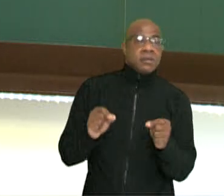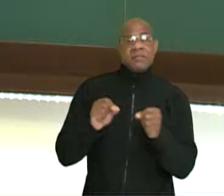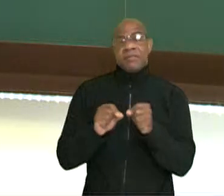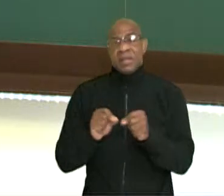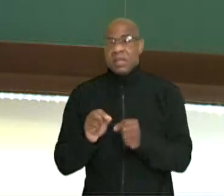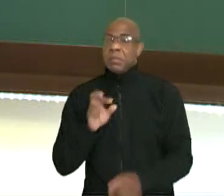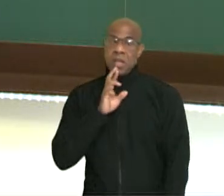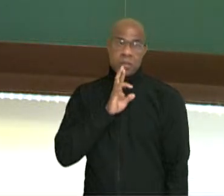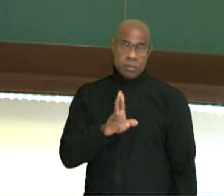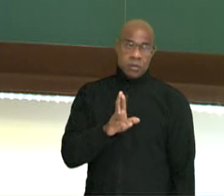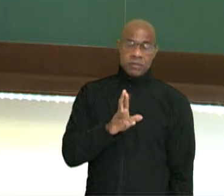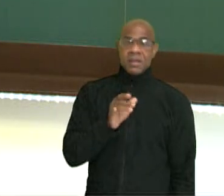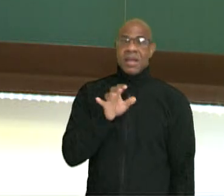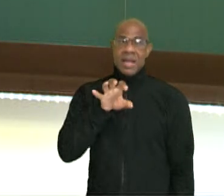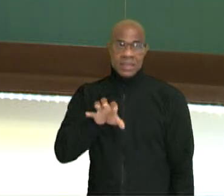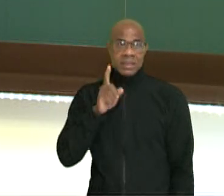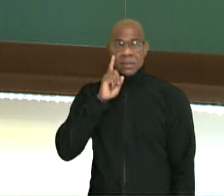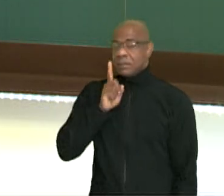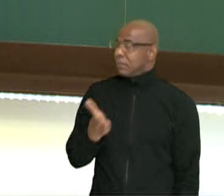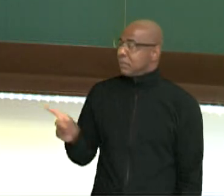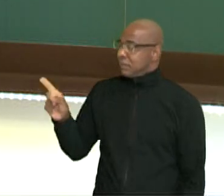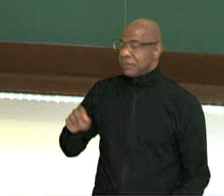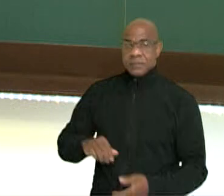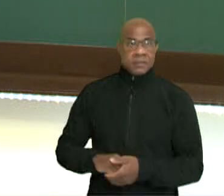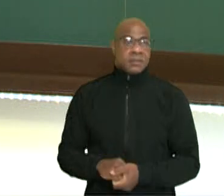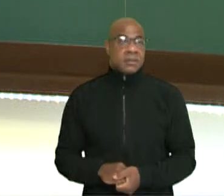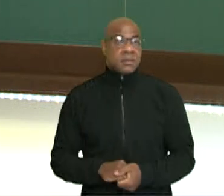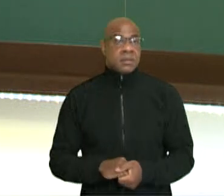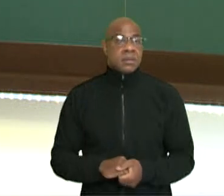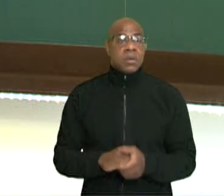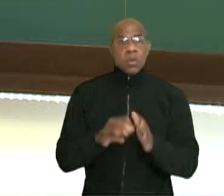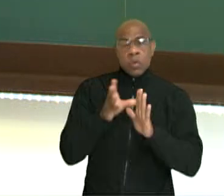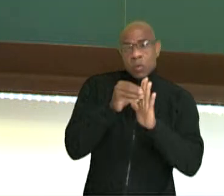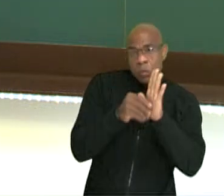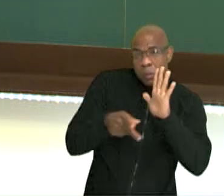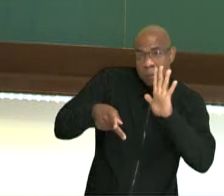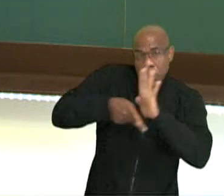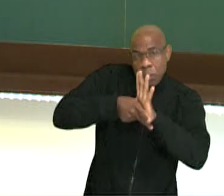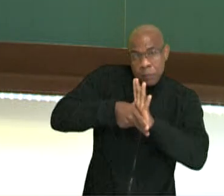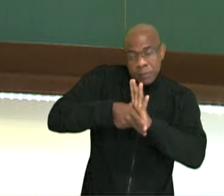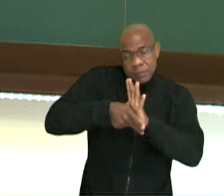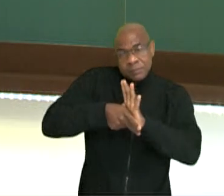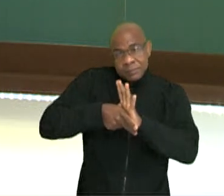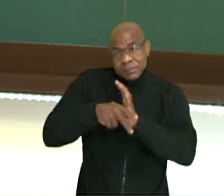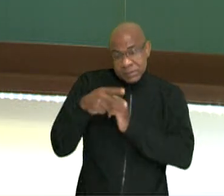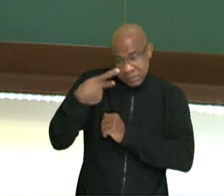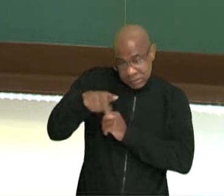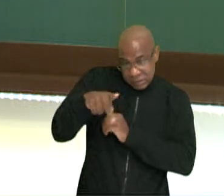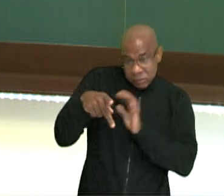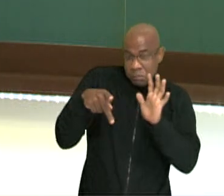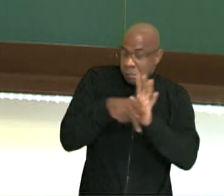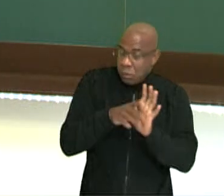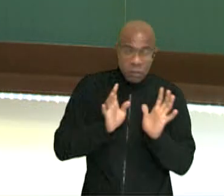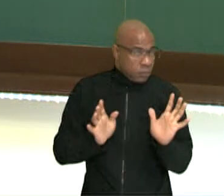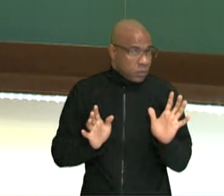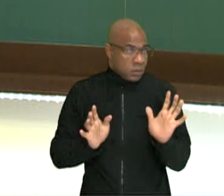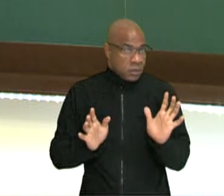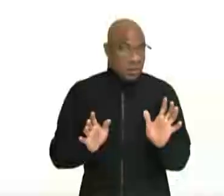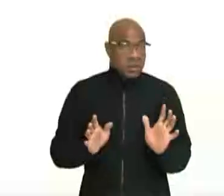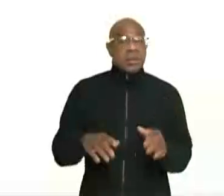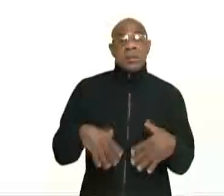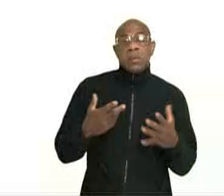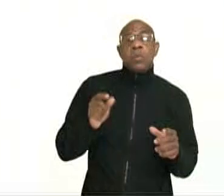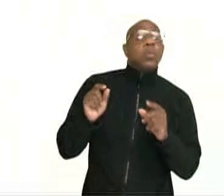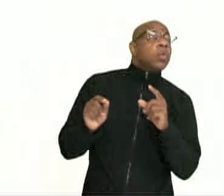uma resposta da seguinte maneira. Conteúdo próprio, né? O seu próprio conteúdo, levando